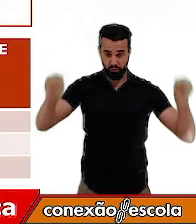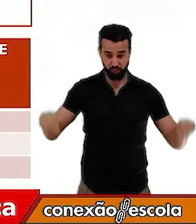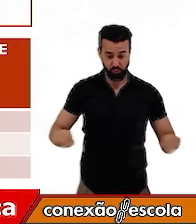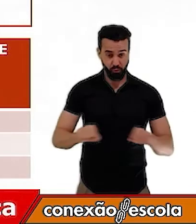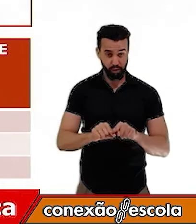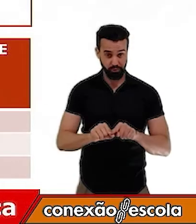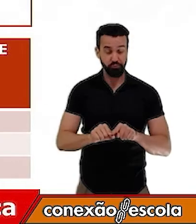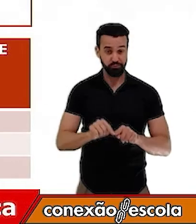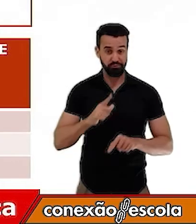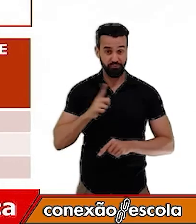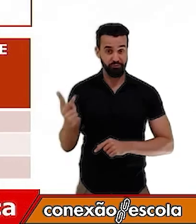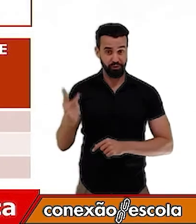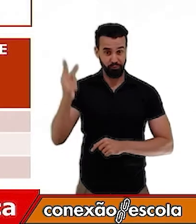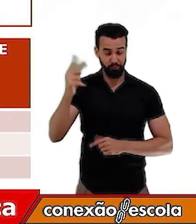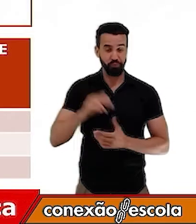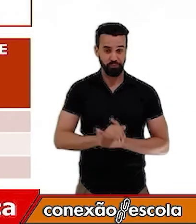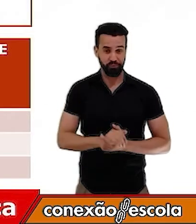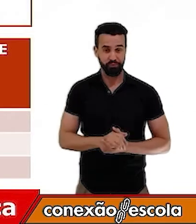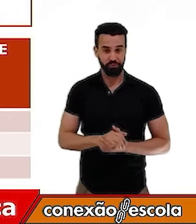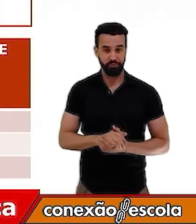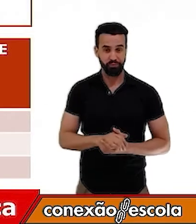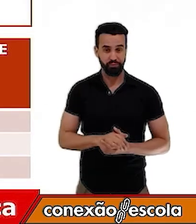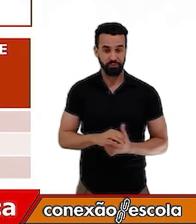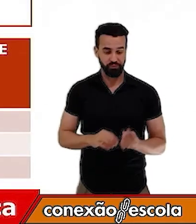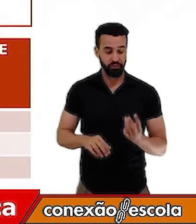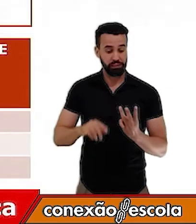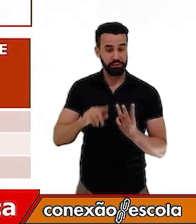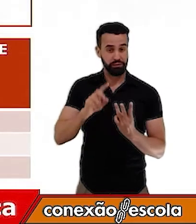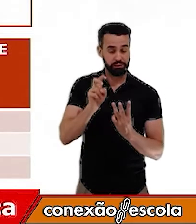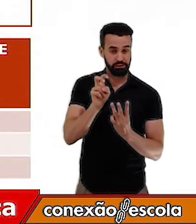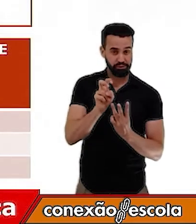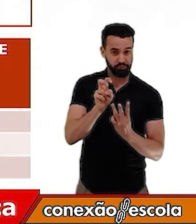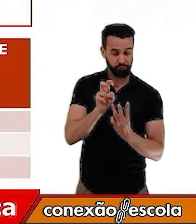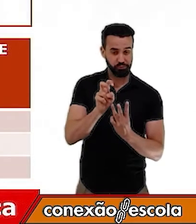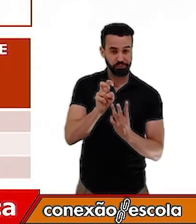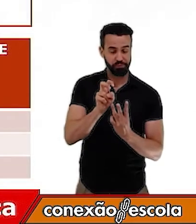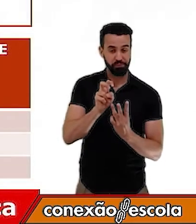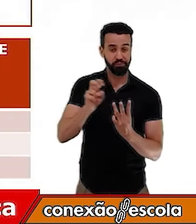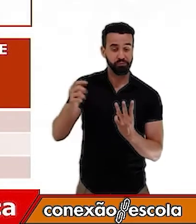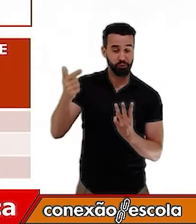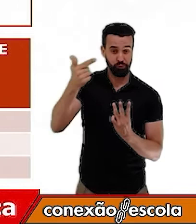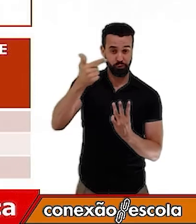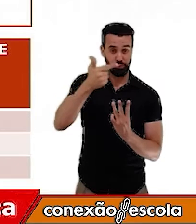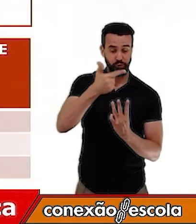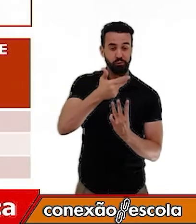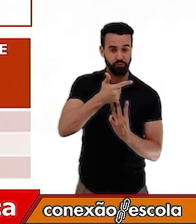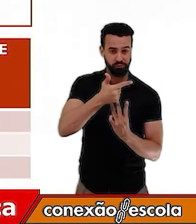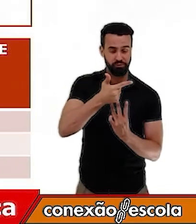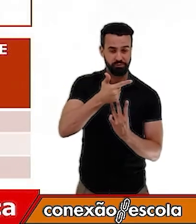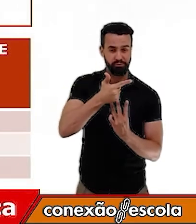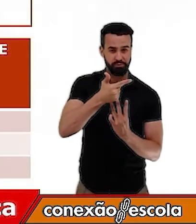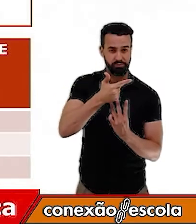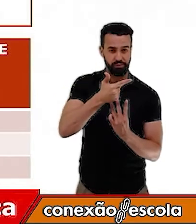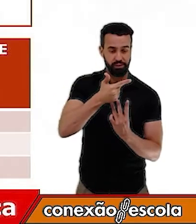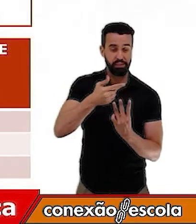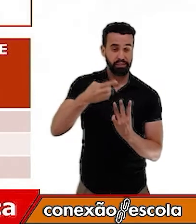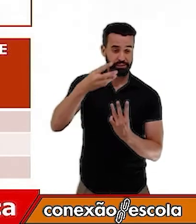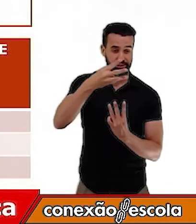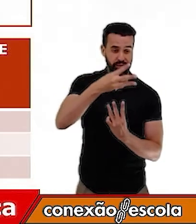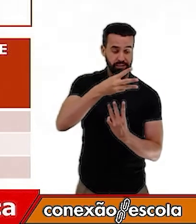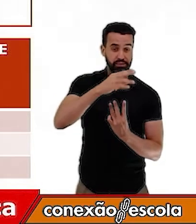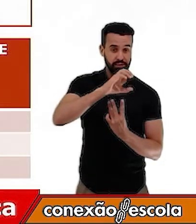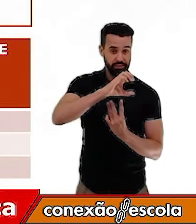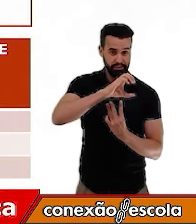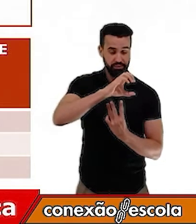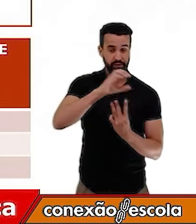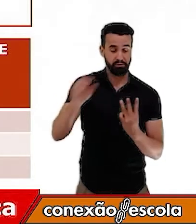lugar. O 5 lá na minha unidade, o 2 lá na minha dezena, o 3 lá na minha centena